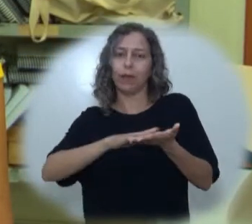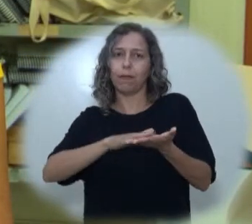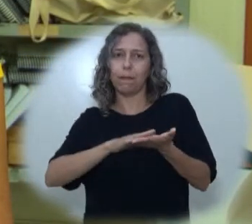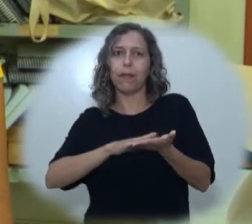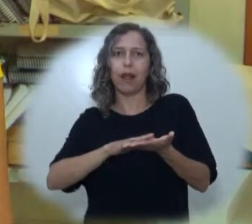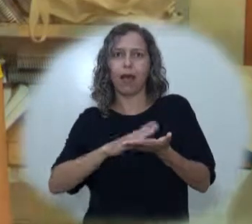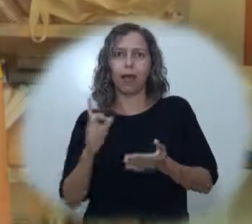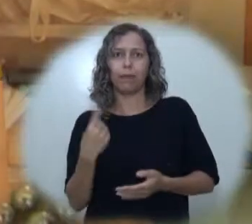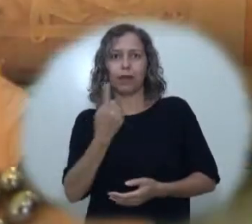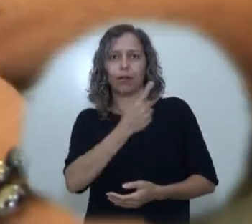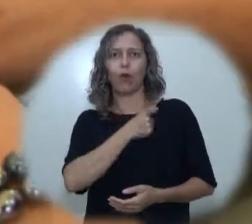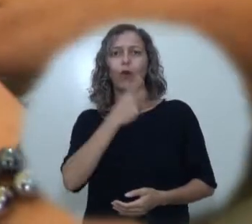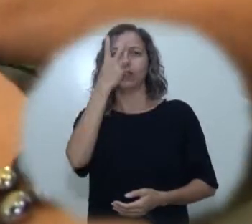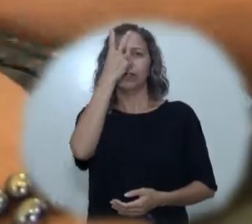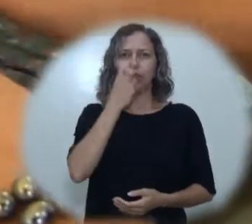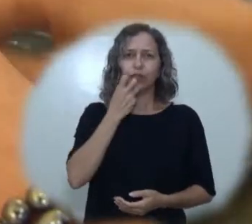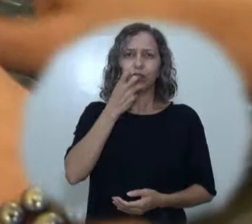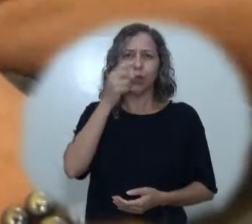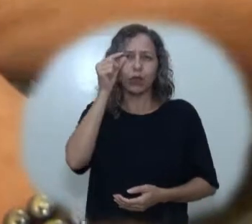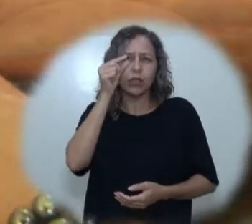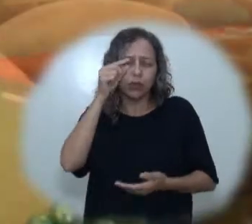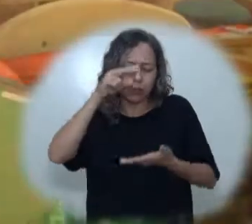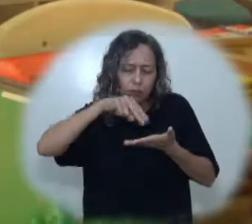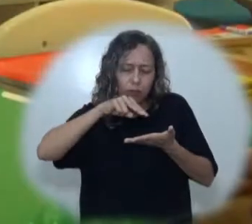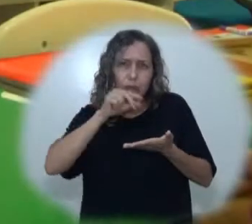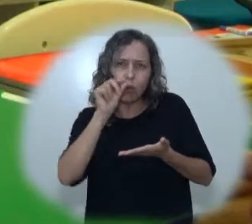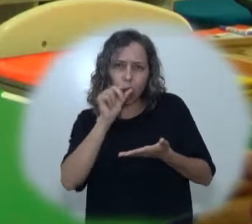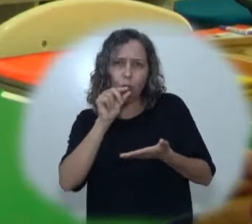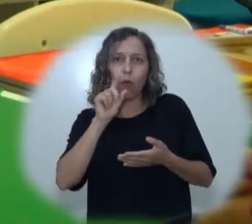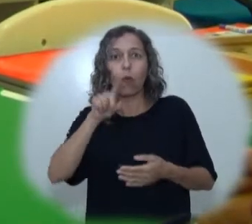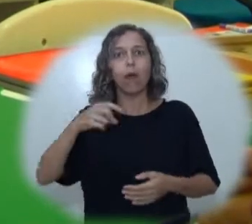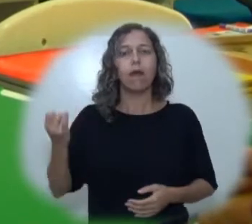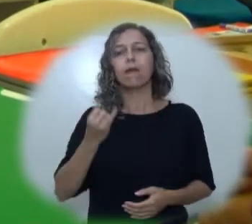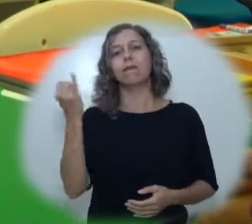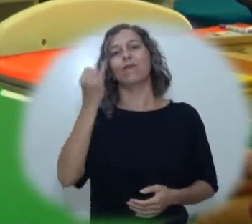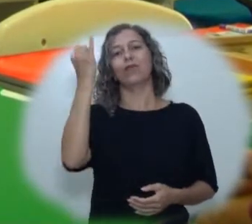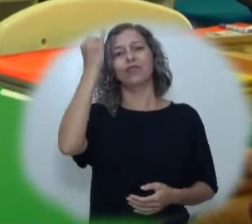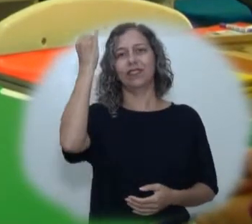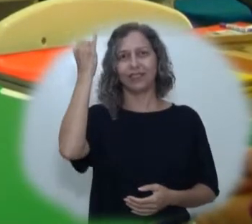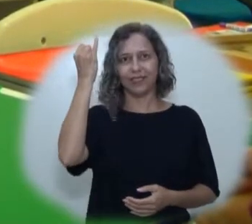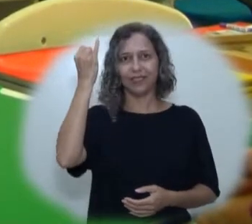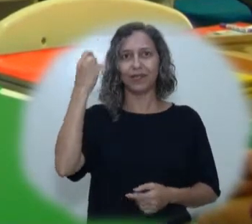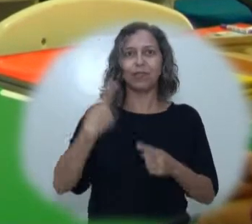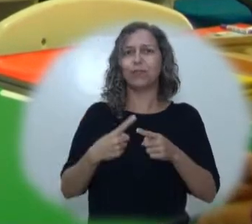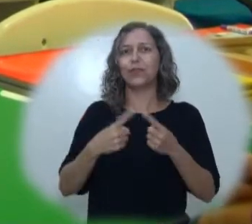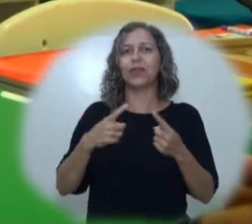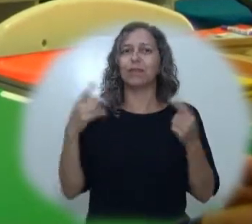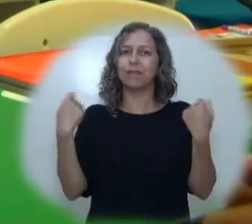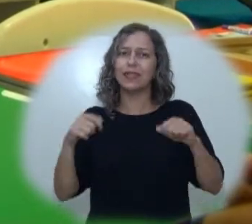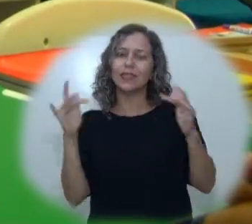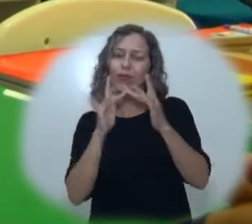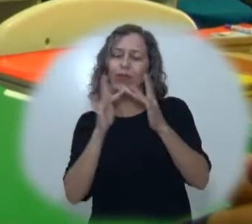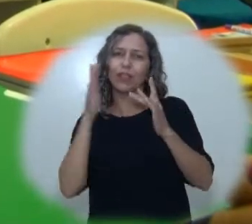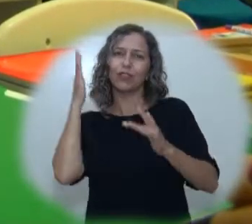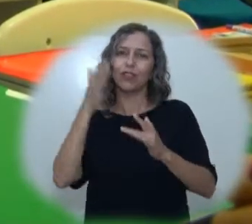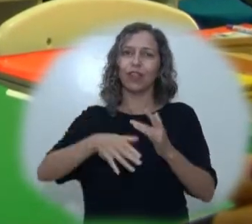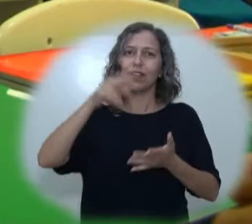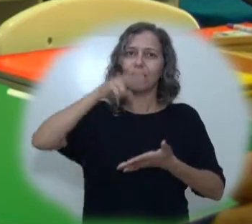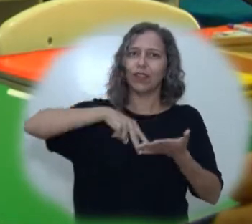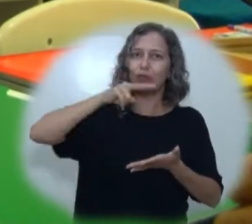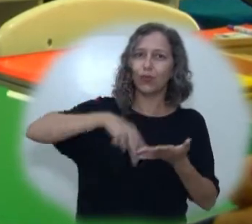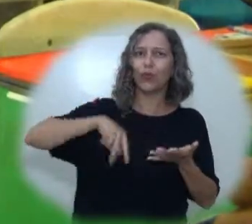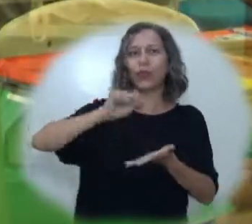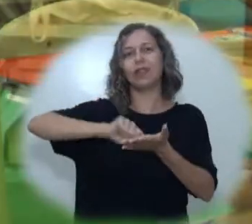vida de nós que somos deficientes visuais, é de suma importância. Para a gente ter o contato